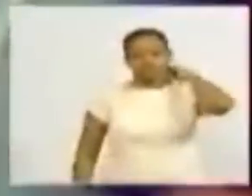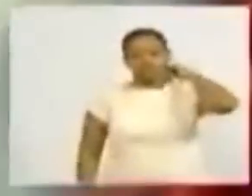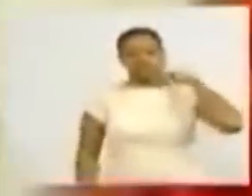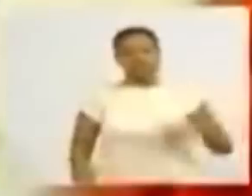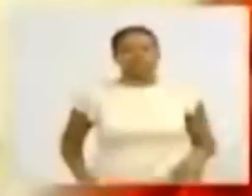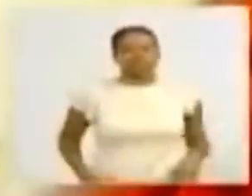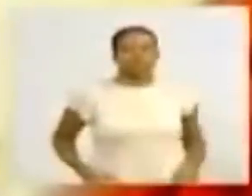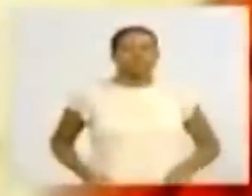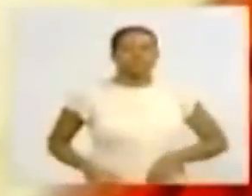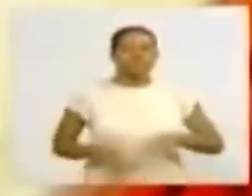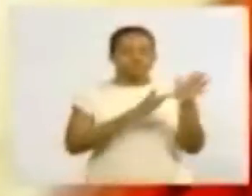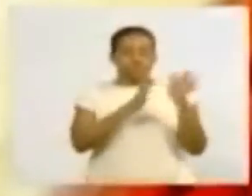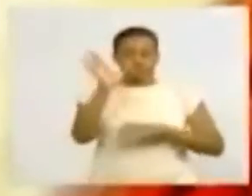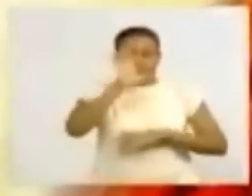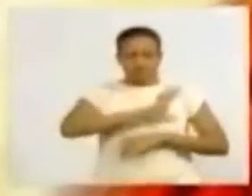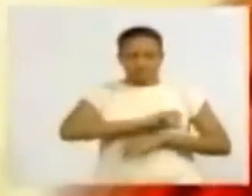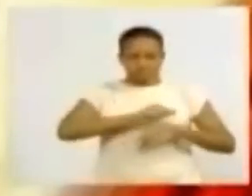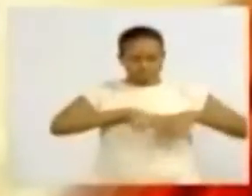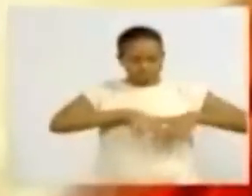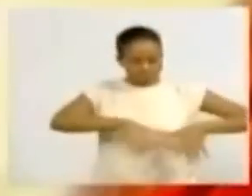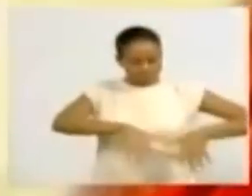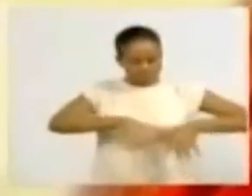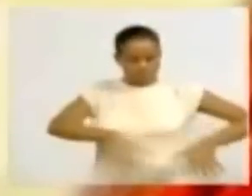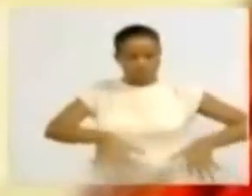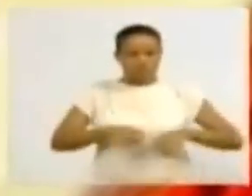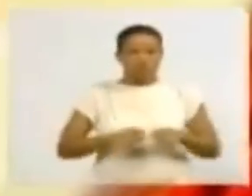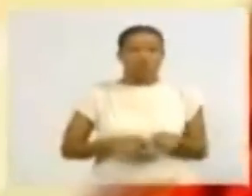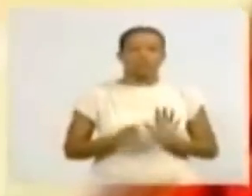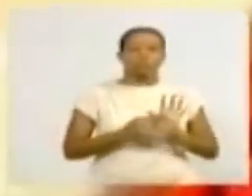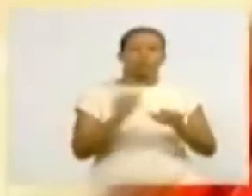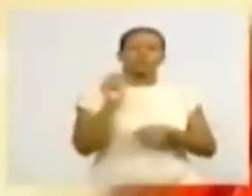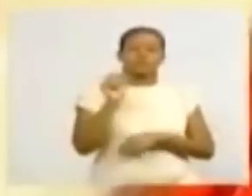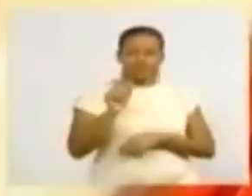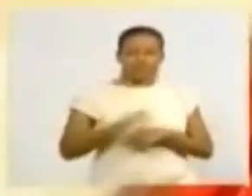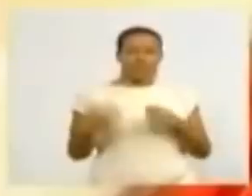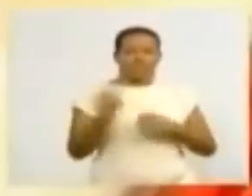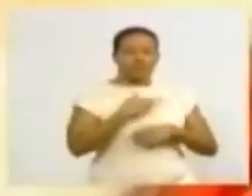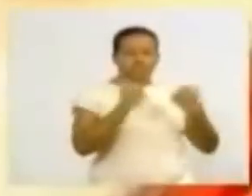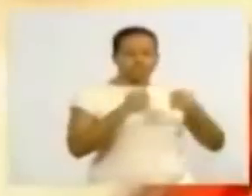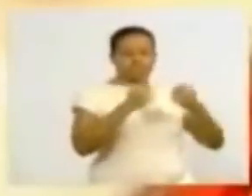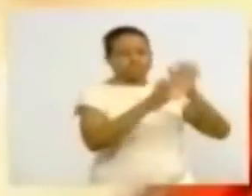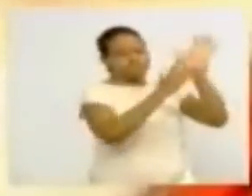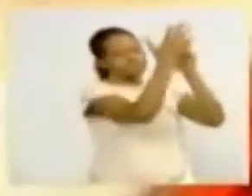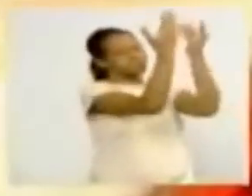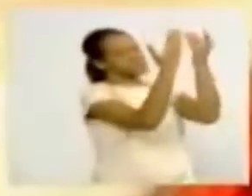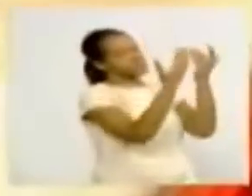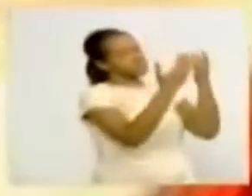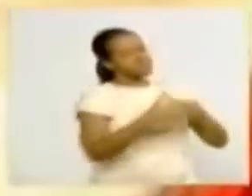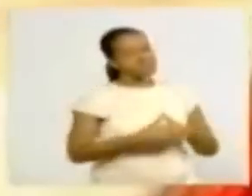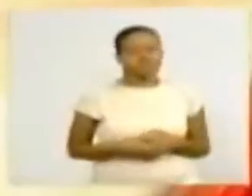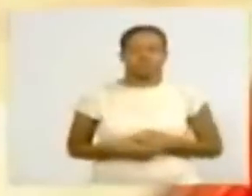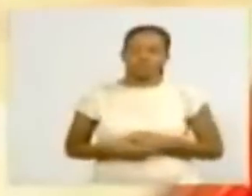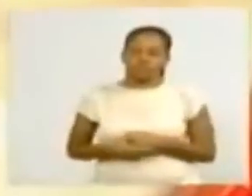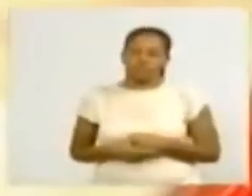E por isso seus raios se encaminham para o chão. Venham se esconder debaixo dos meus pés, meu povo. Porque você,